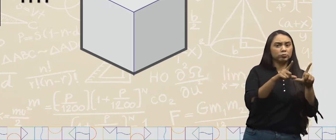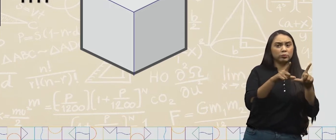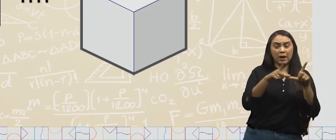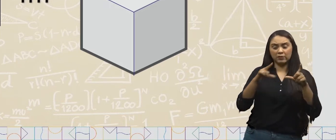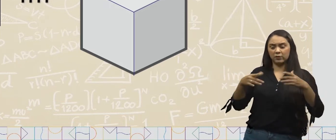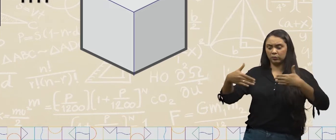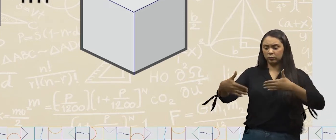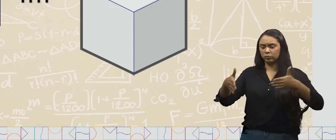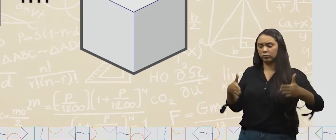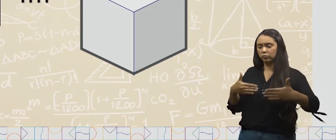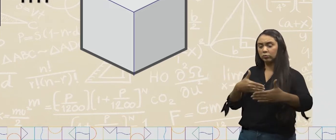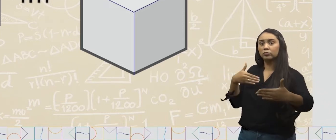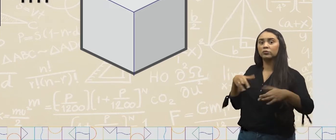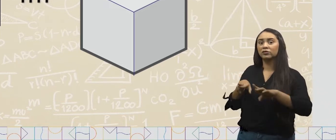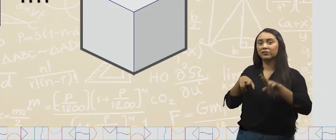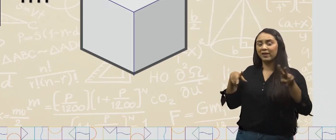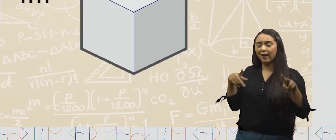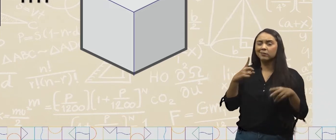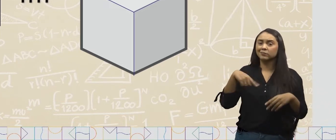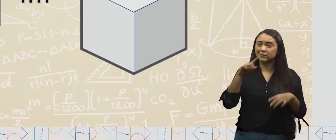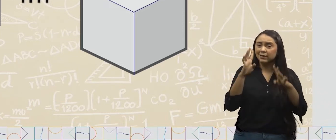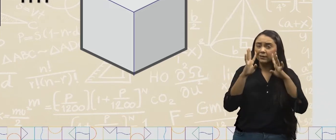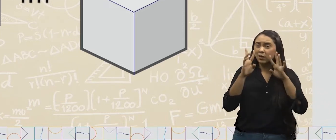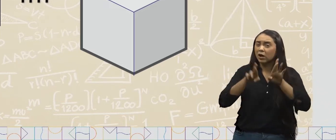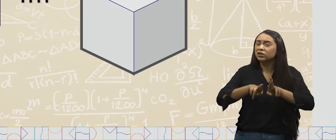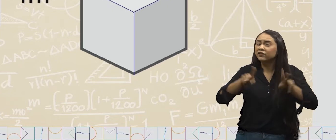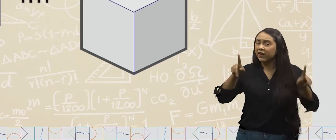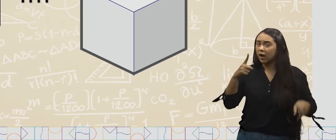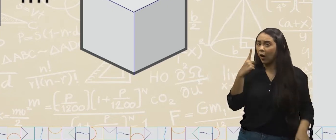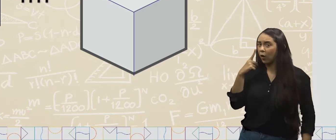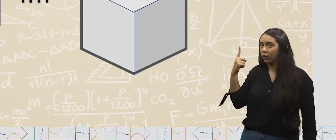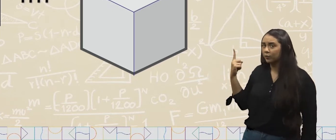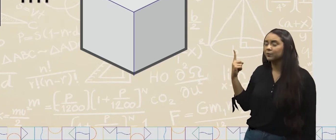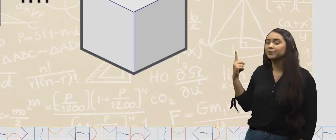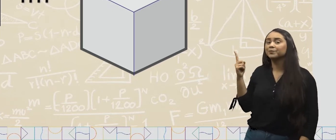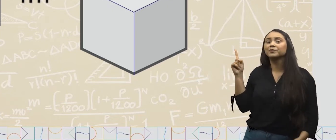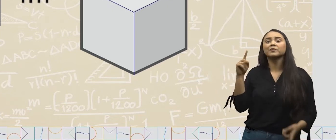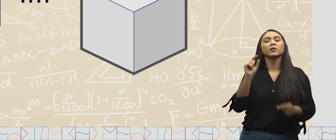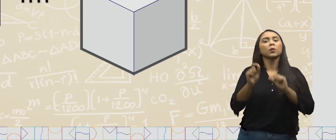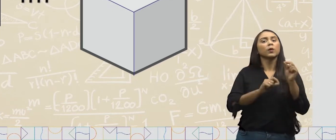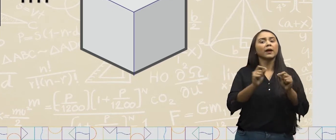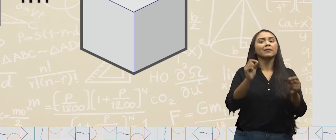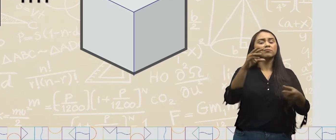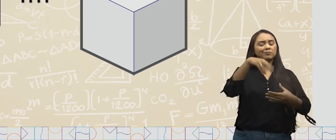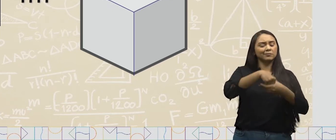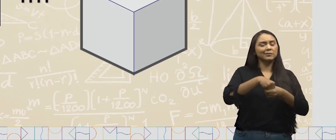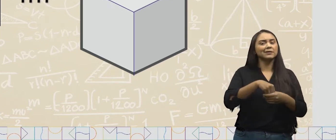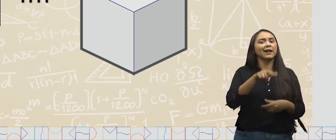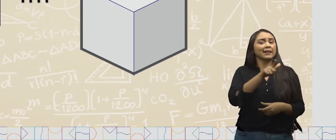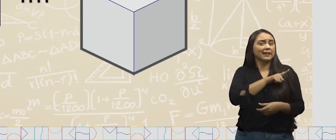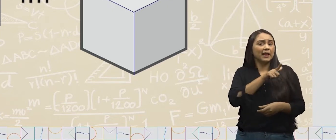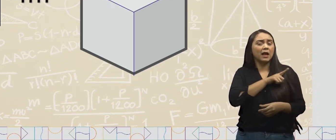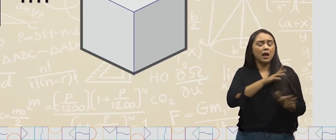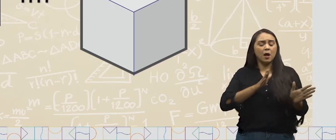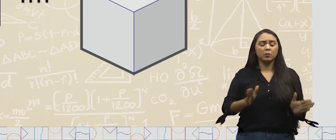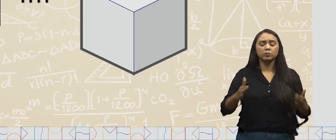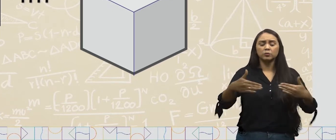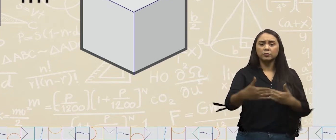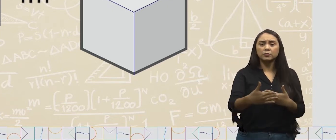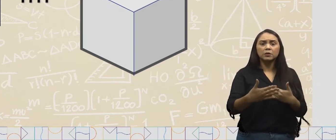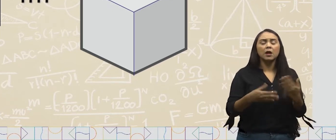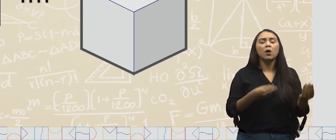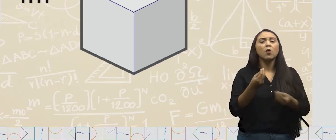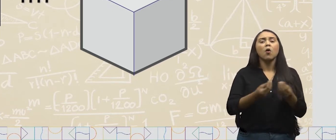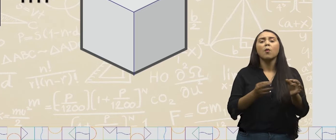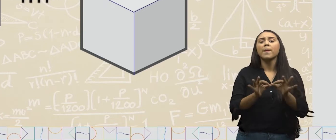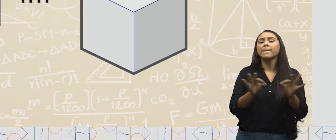terceira dimensão. Preste bem atenção, observe aí que ocupa um espaço dentro de um local.